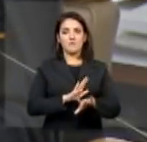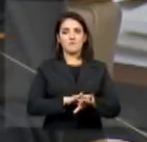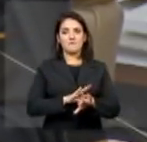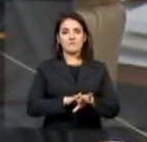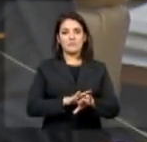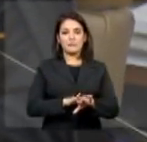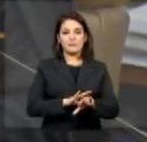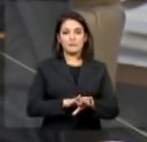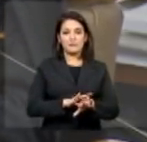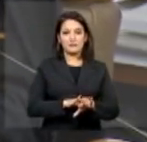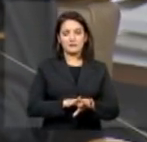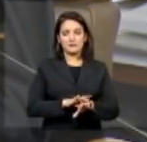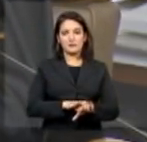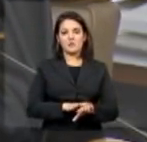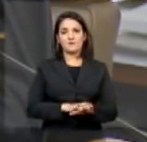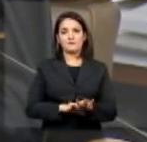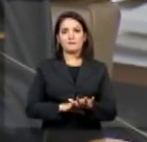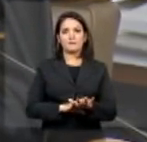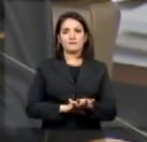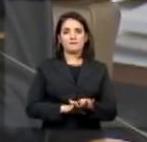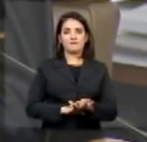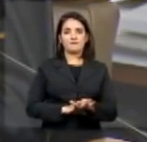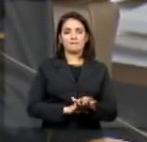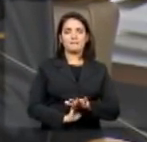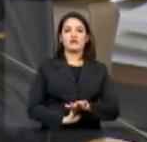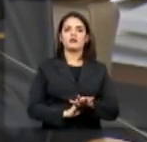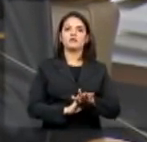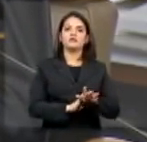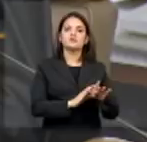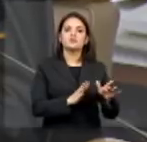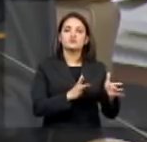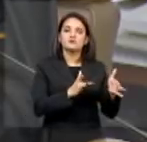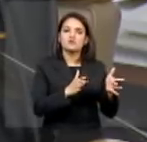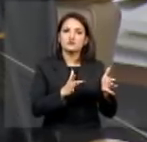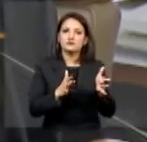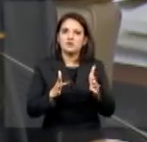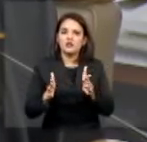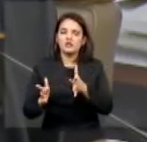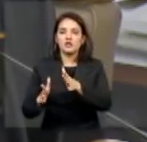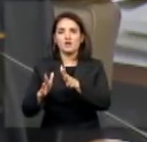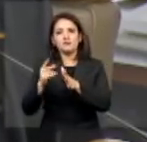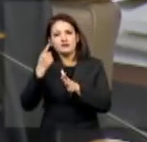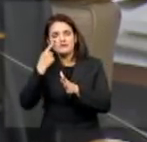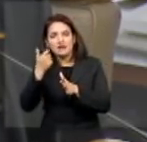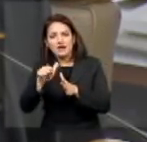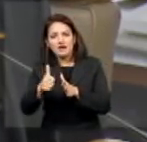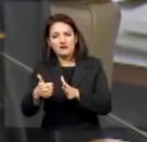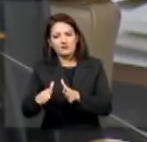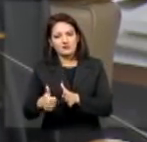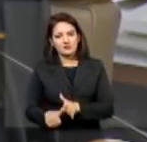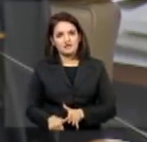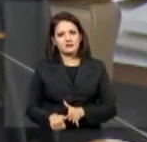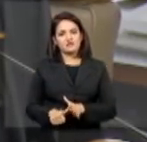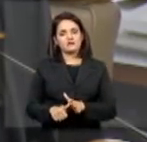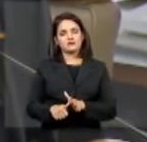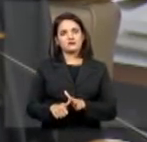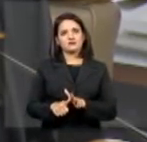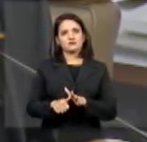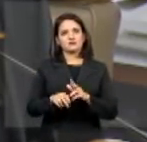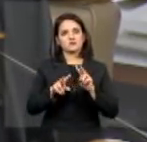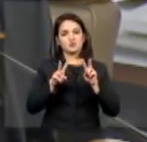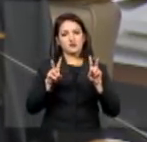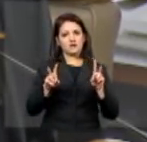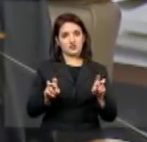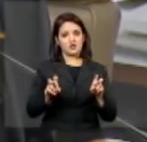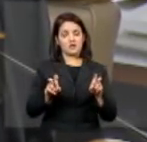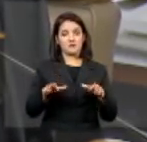preambulares do exame do mérito entendo que cabe diretamente ao